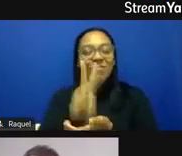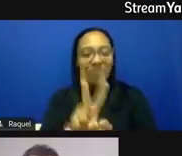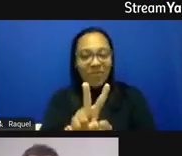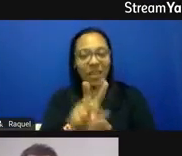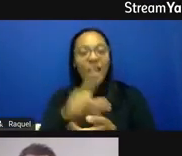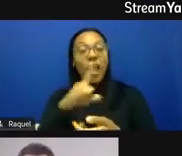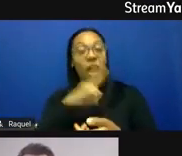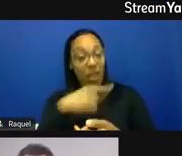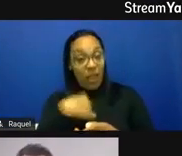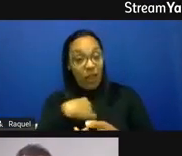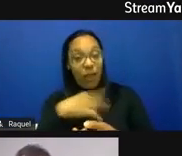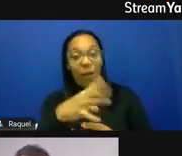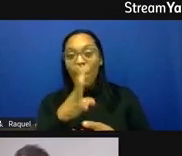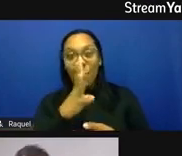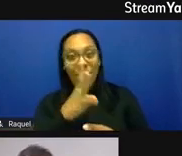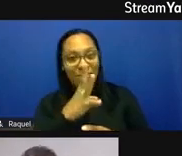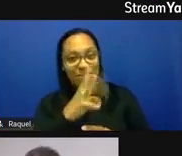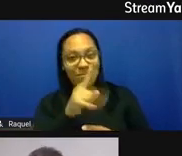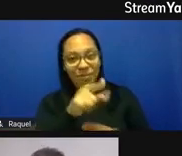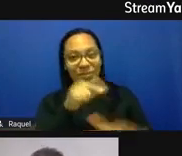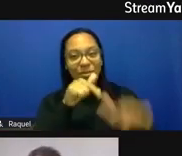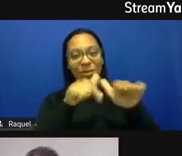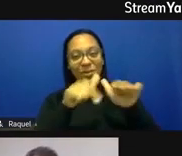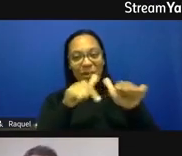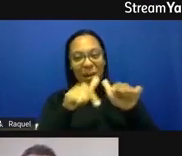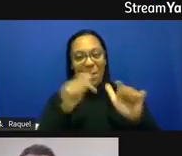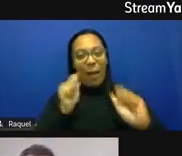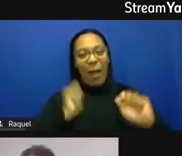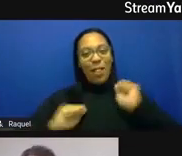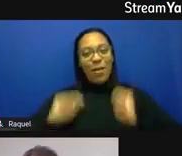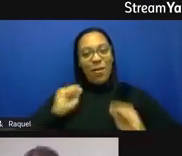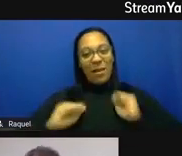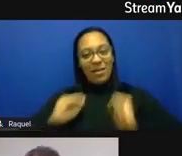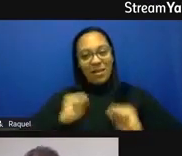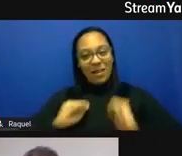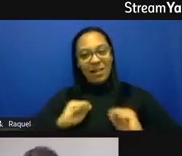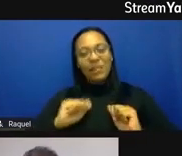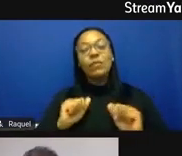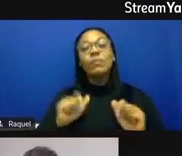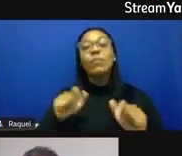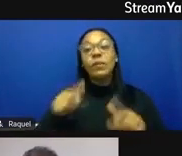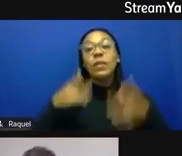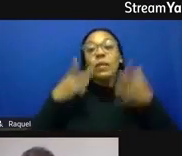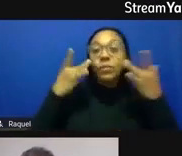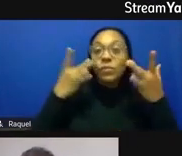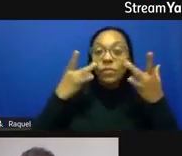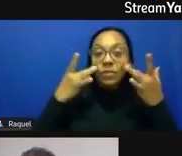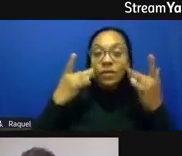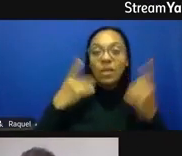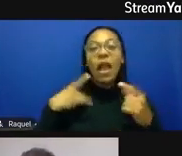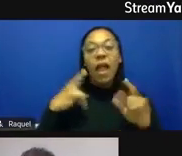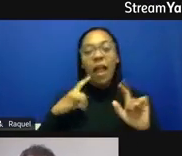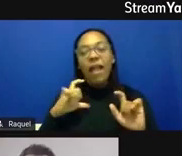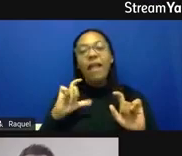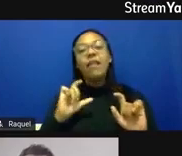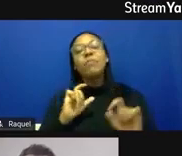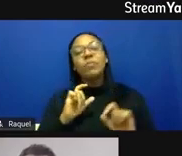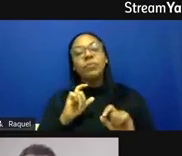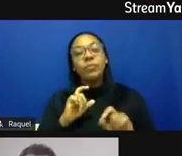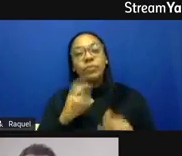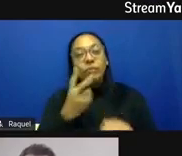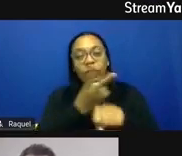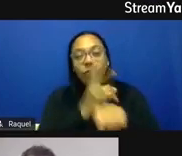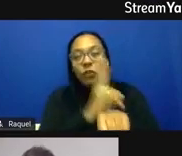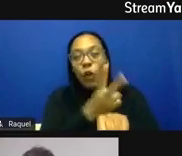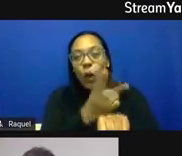como atriz. A peça, particularmente na área da violência sexual, Memórias de Nina, me corrija se